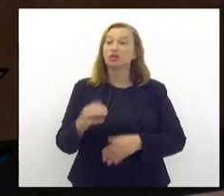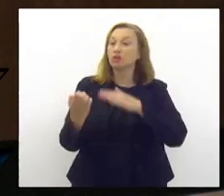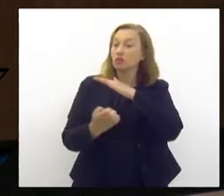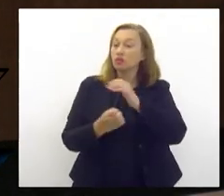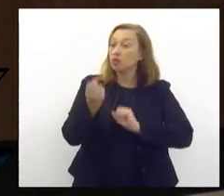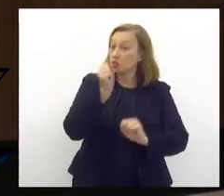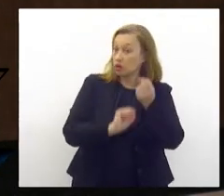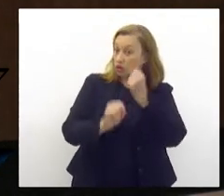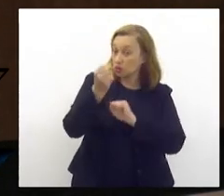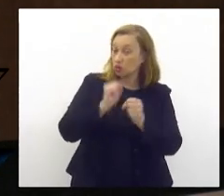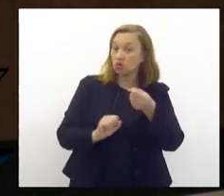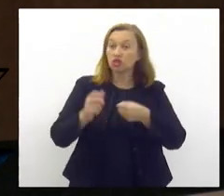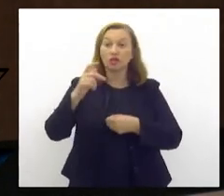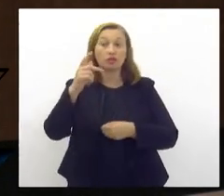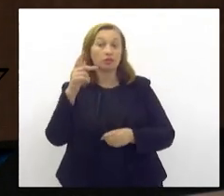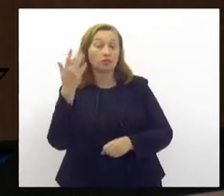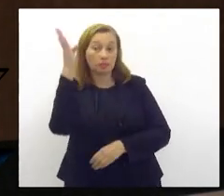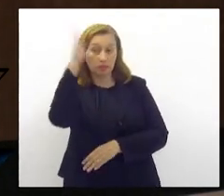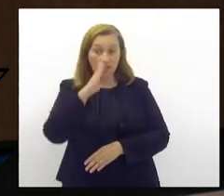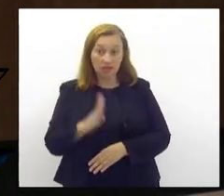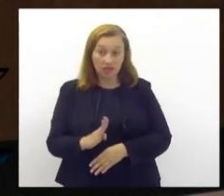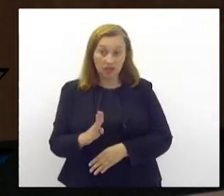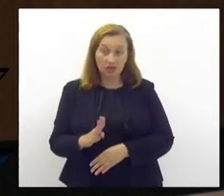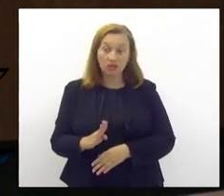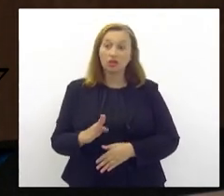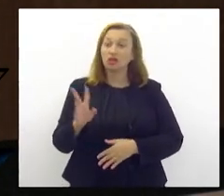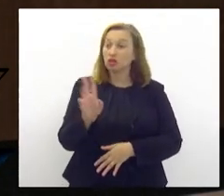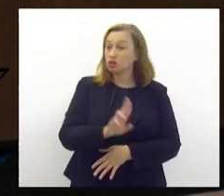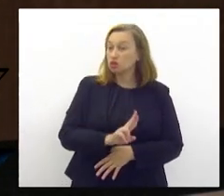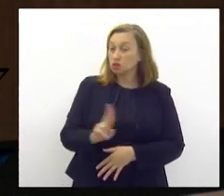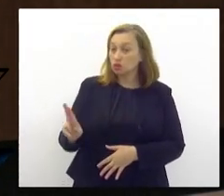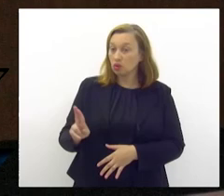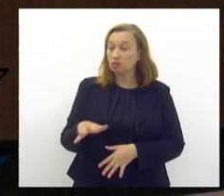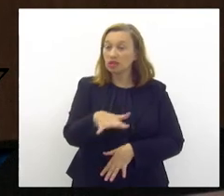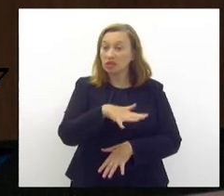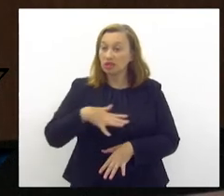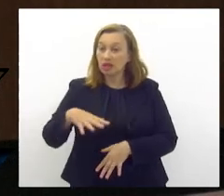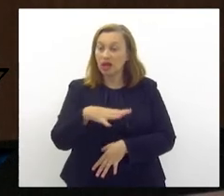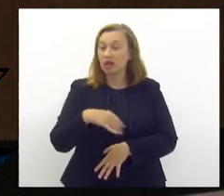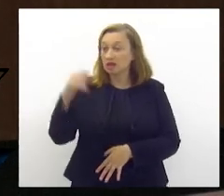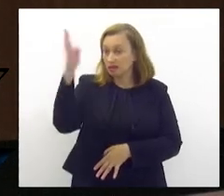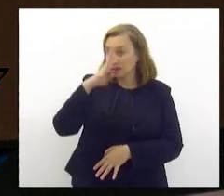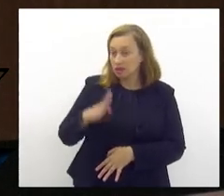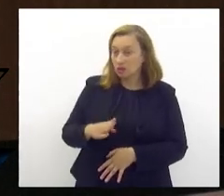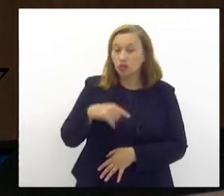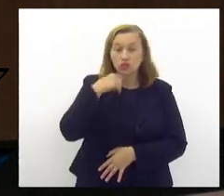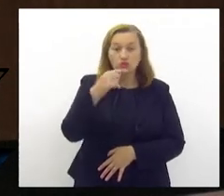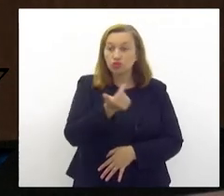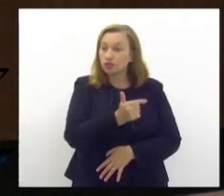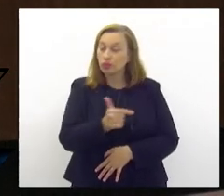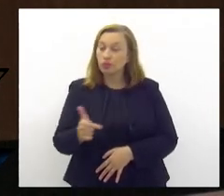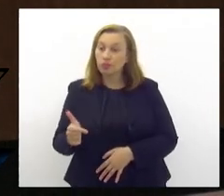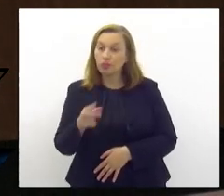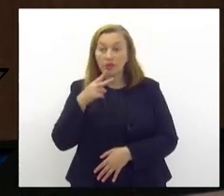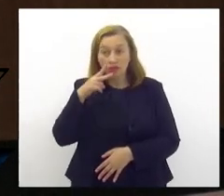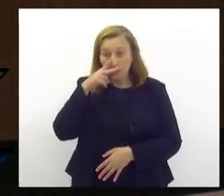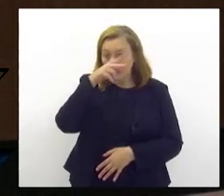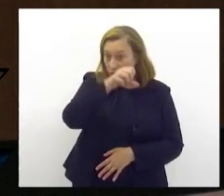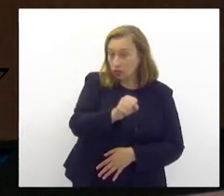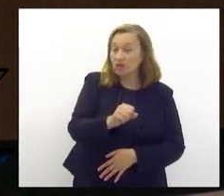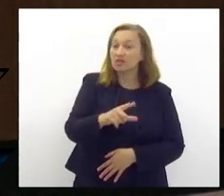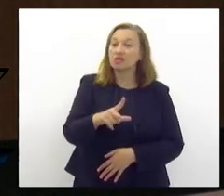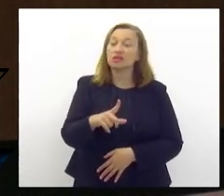indústria brasileira, hoje a indústria de maior renome no território brasileiro, e que, sem dúvida nenhuma,